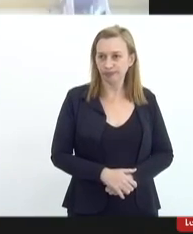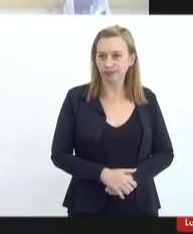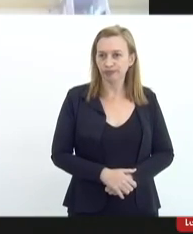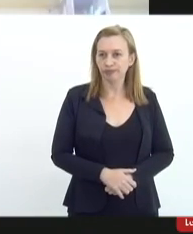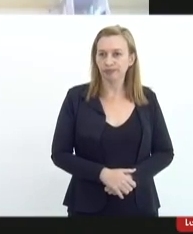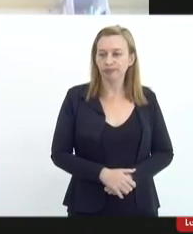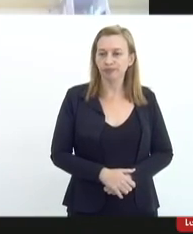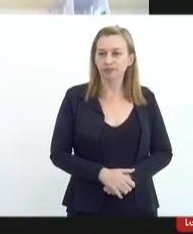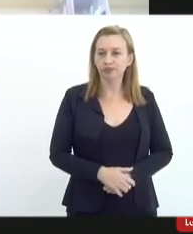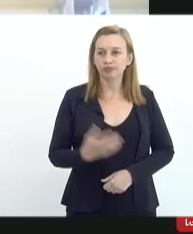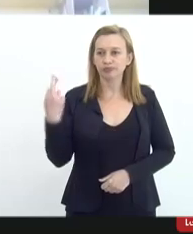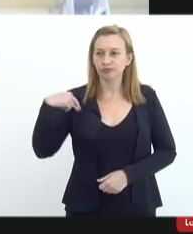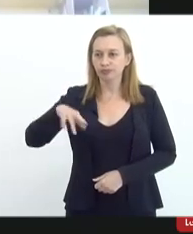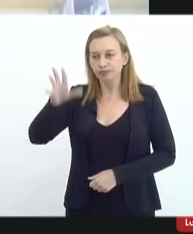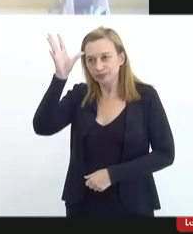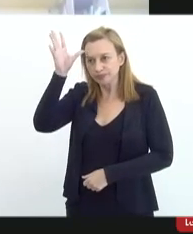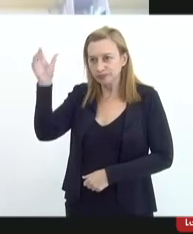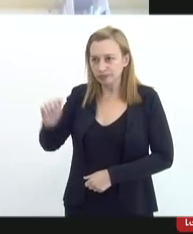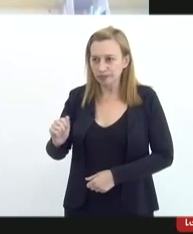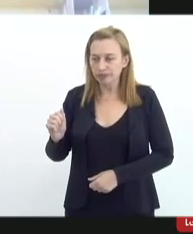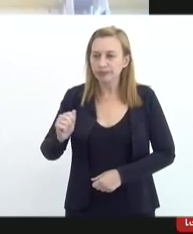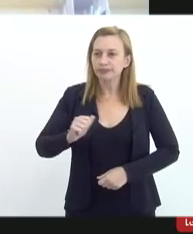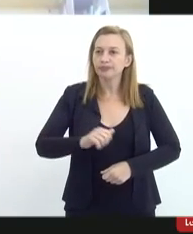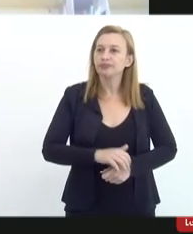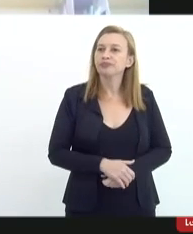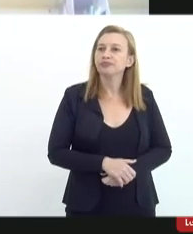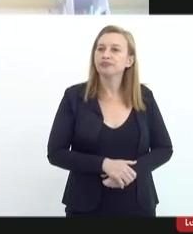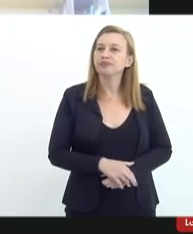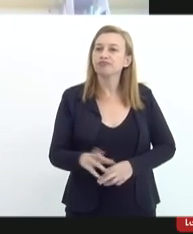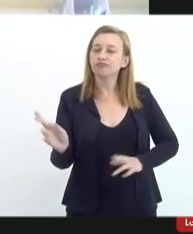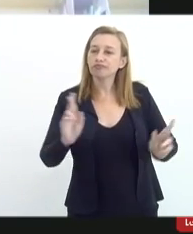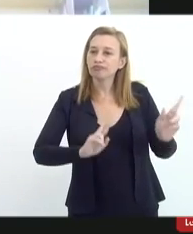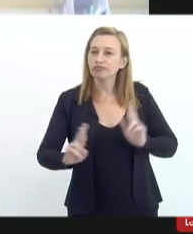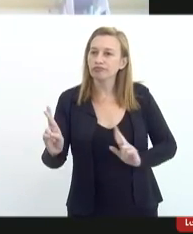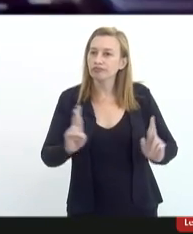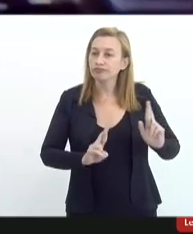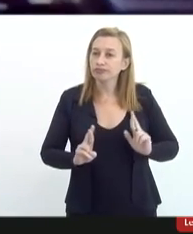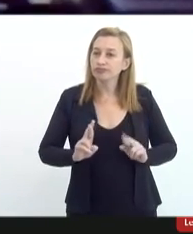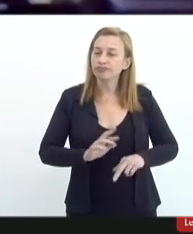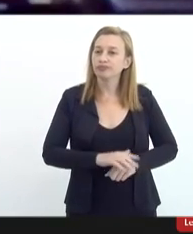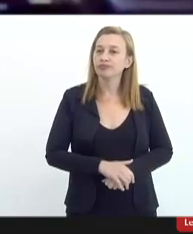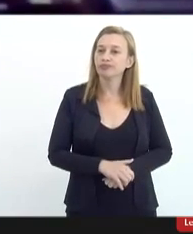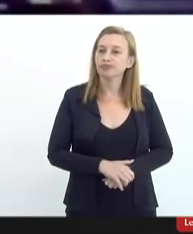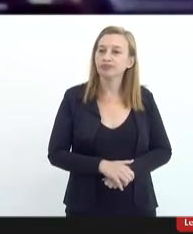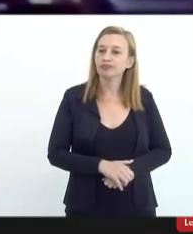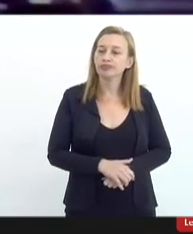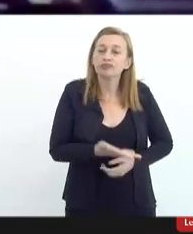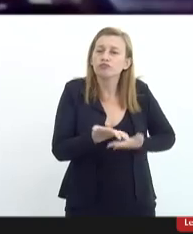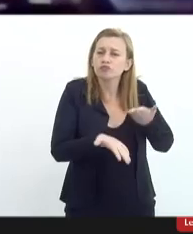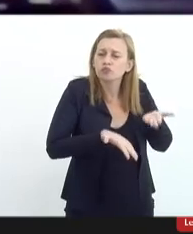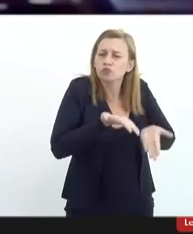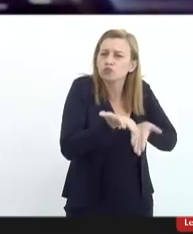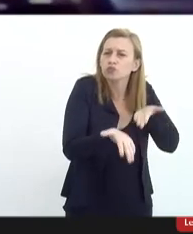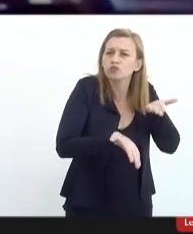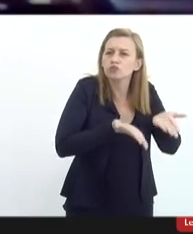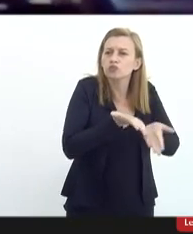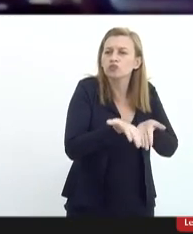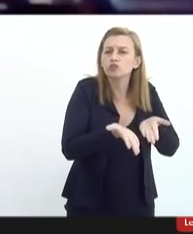As religiões de matriz africana, elas se relacionam a um cuidar